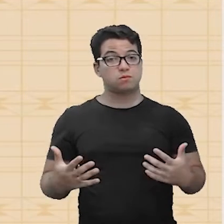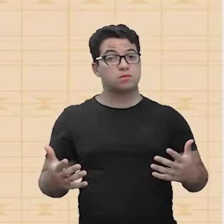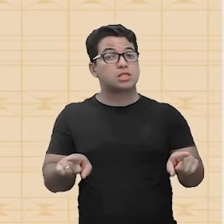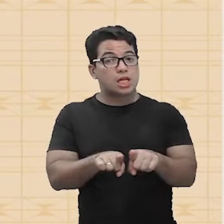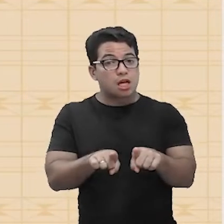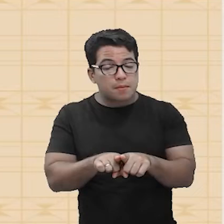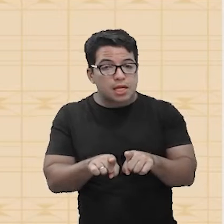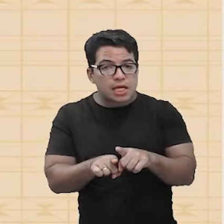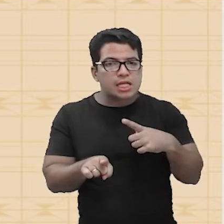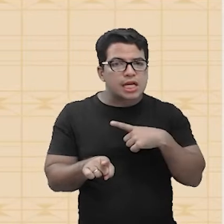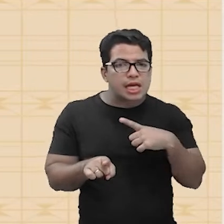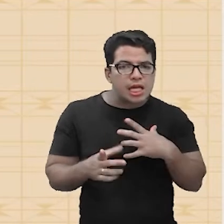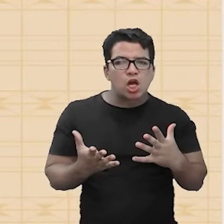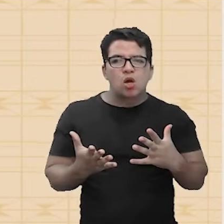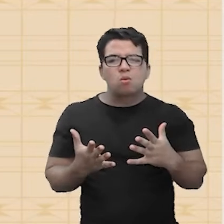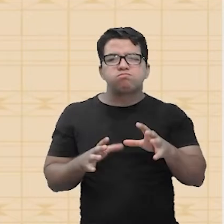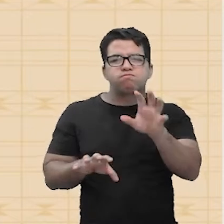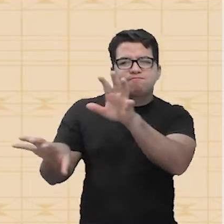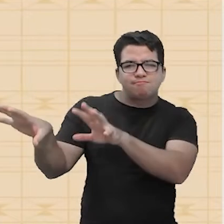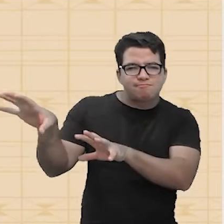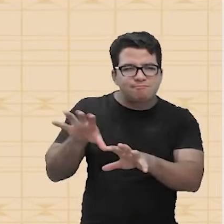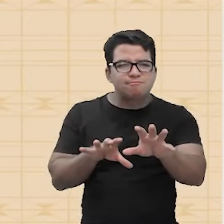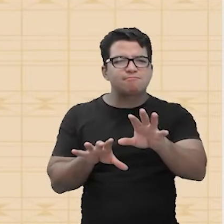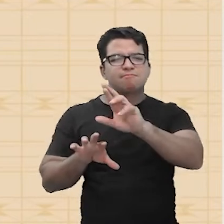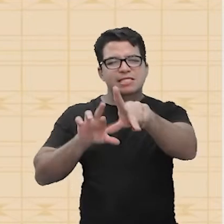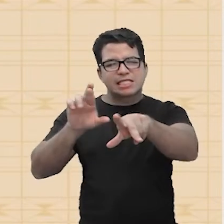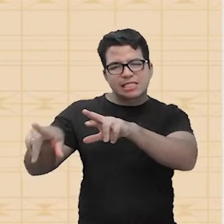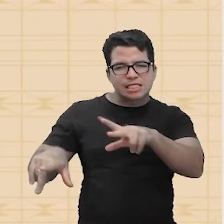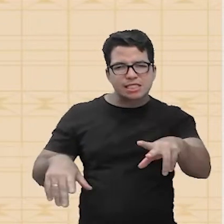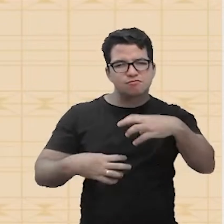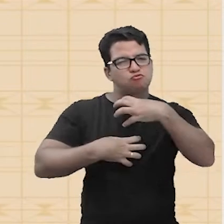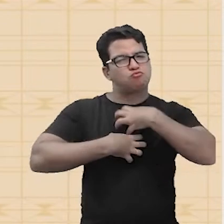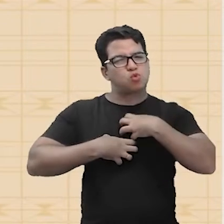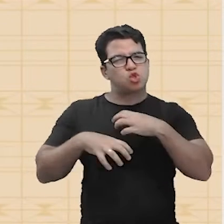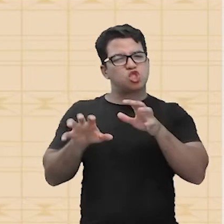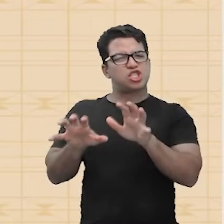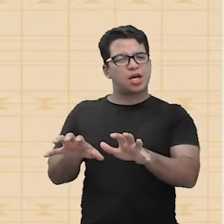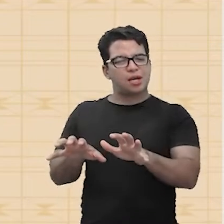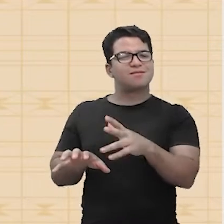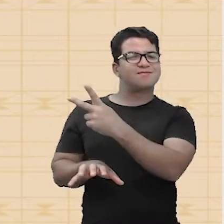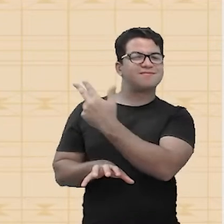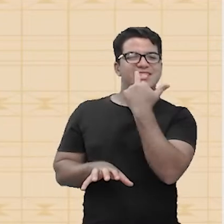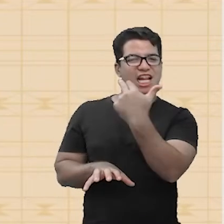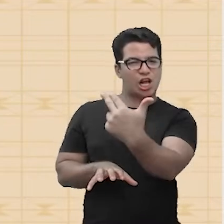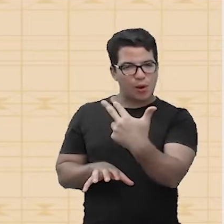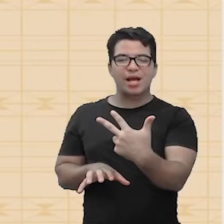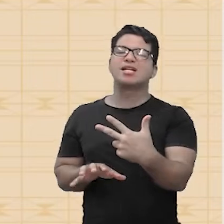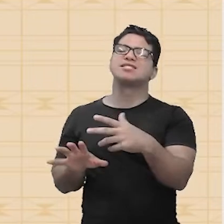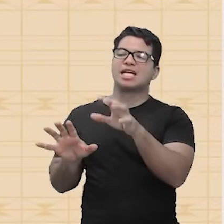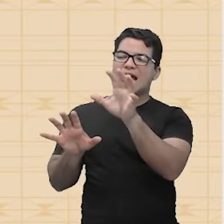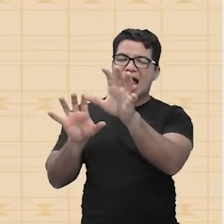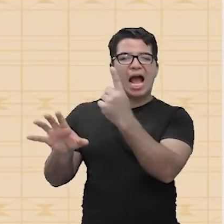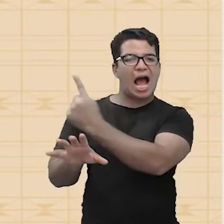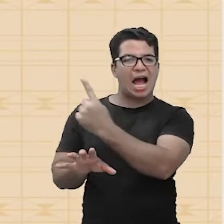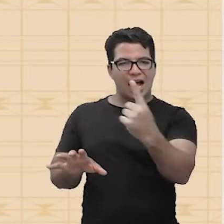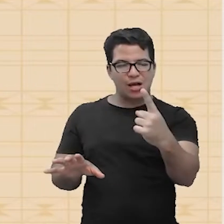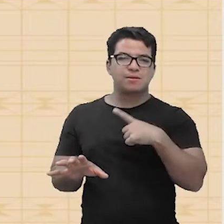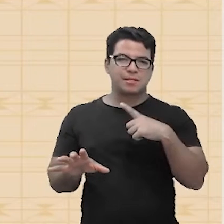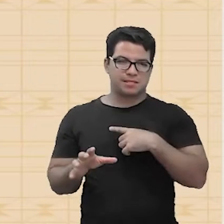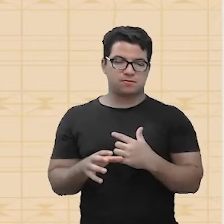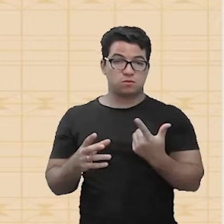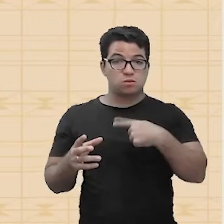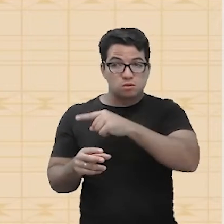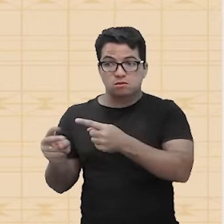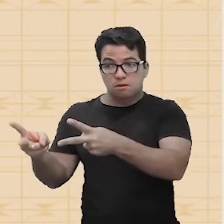estilo e linguagem. Cada gênero tem um formato, tem um estilo e tem uma linguagem, certo? Identificando-os, reconhecendo esse